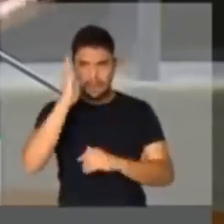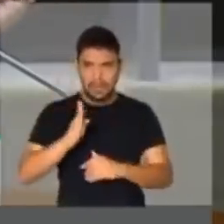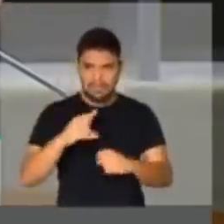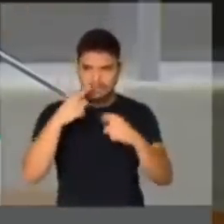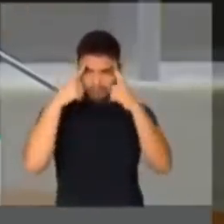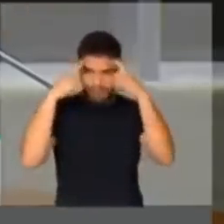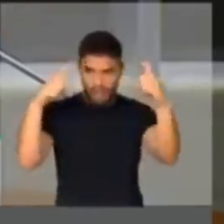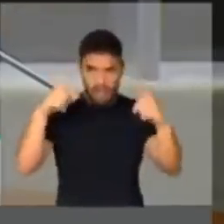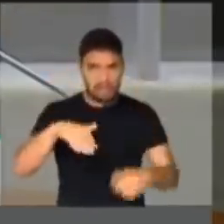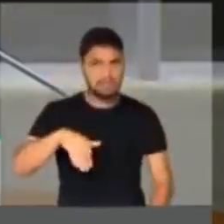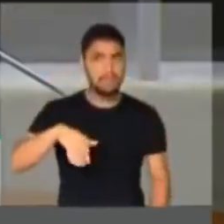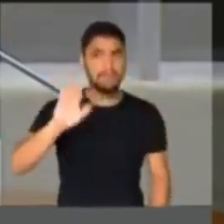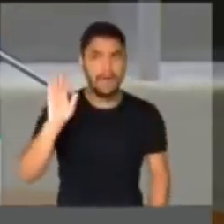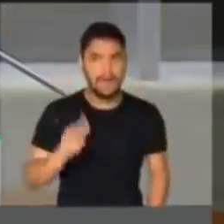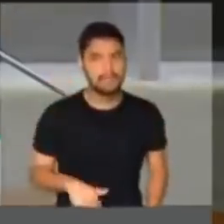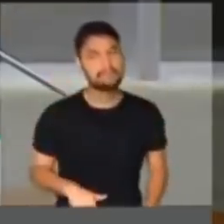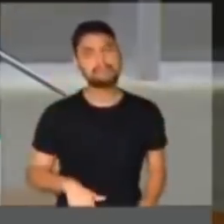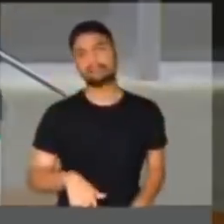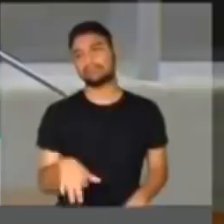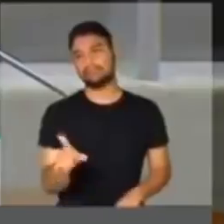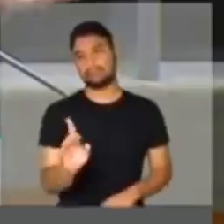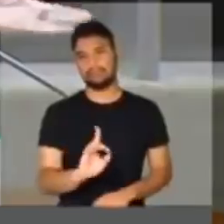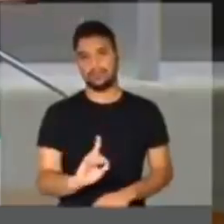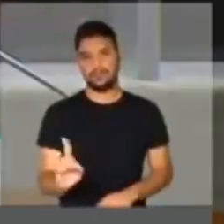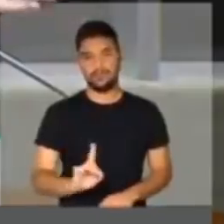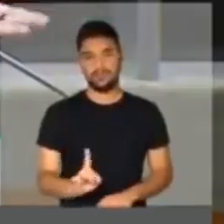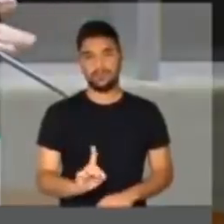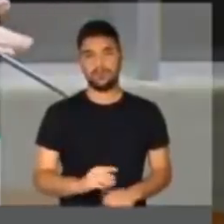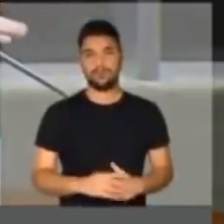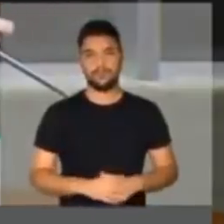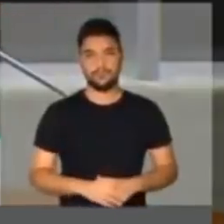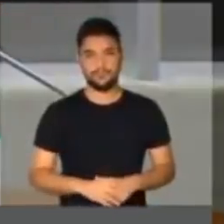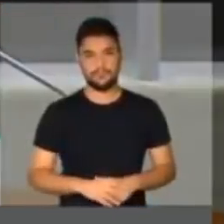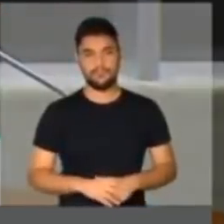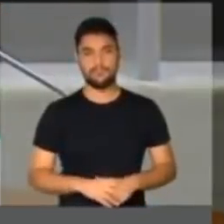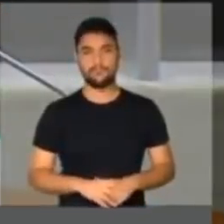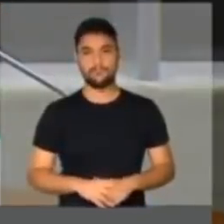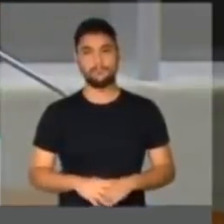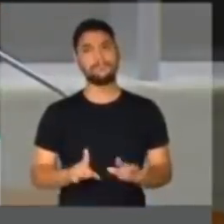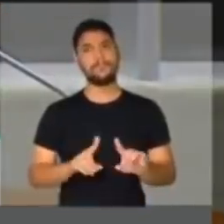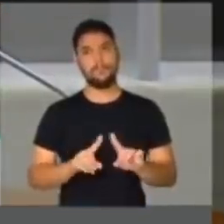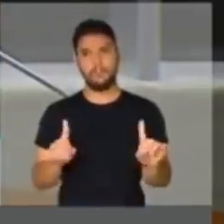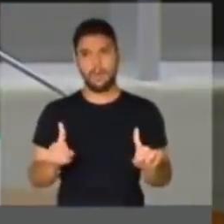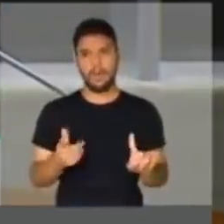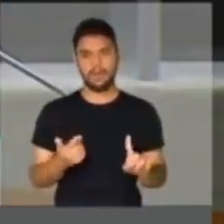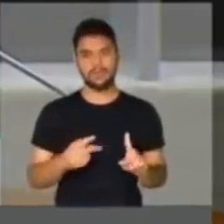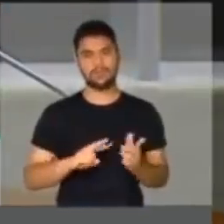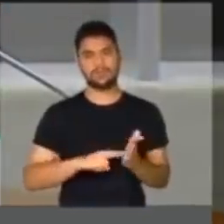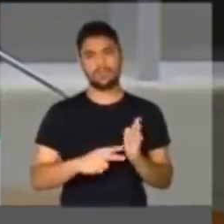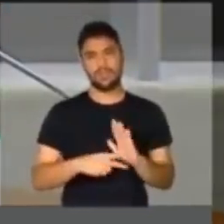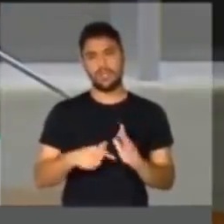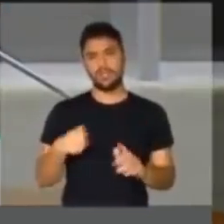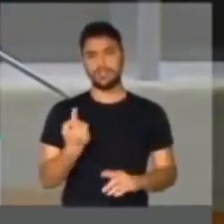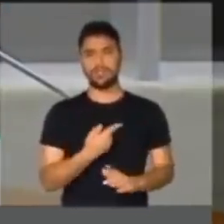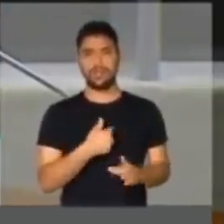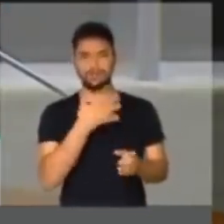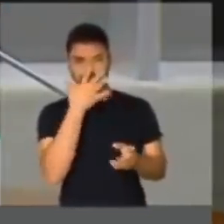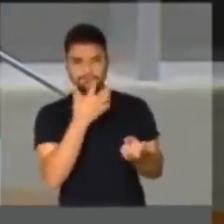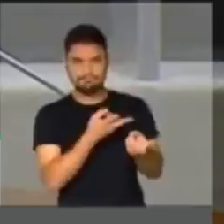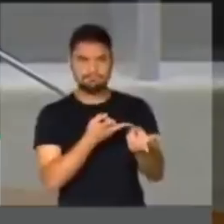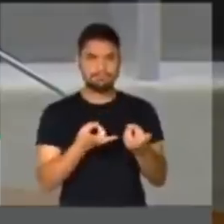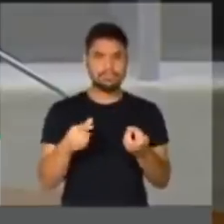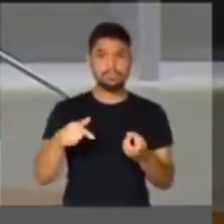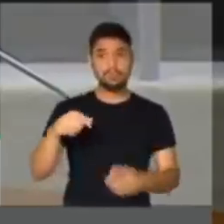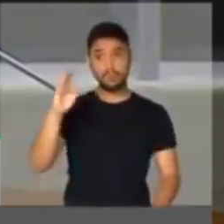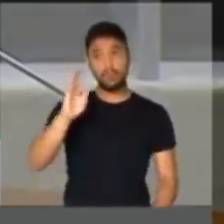para o seu povo as ruas e as noites a partir deste encarceramento. Ao contrário, o que nós estamos vendo é